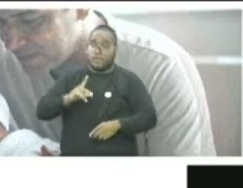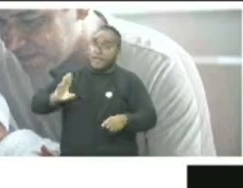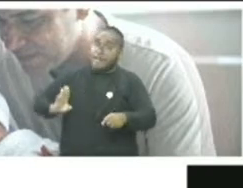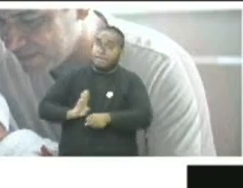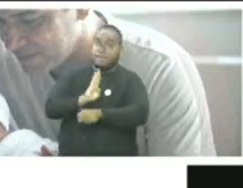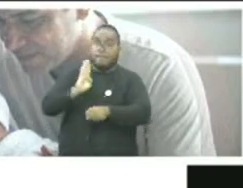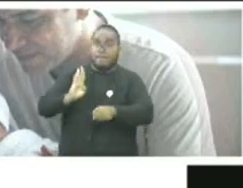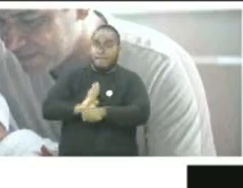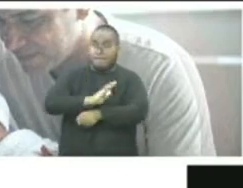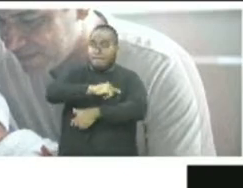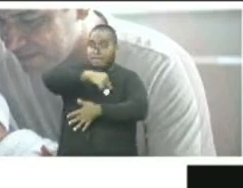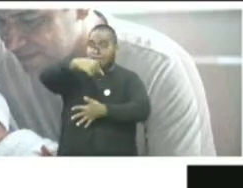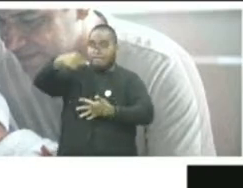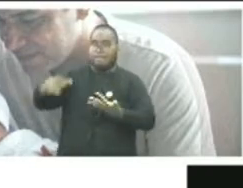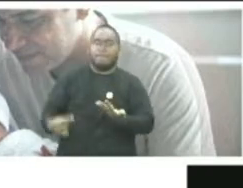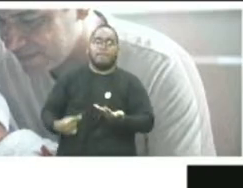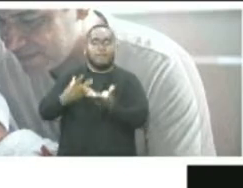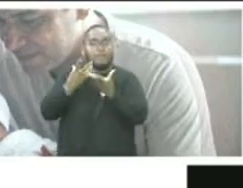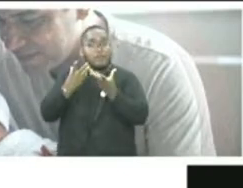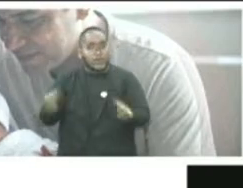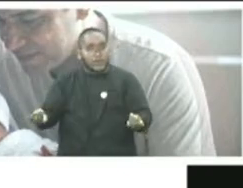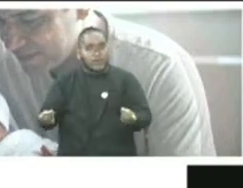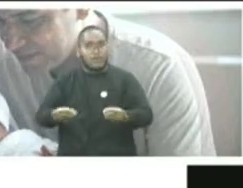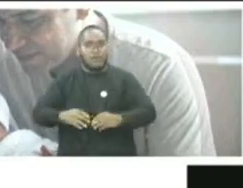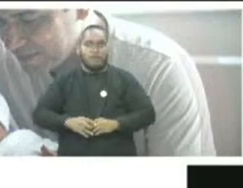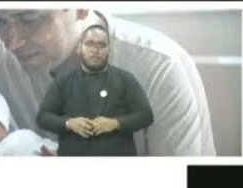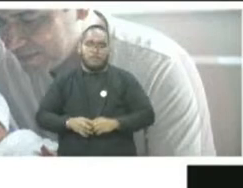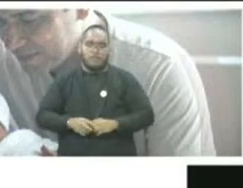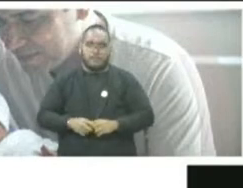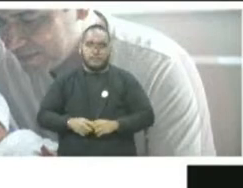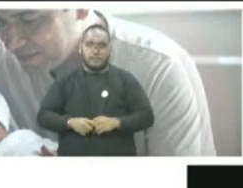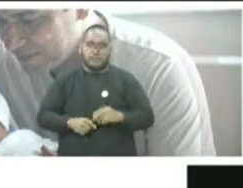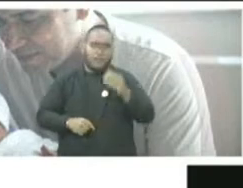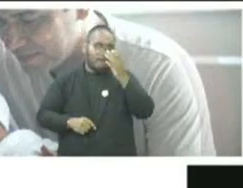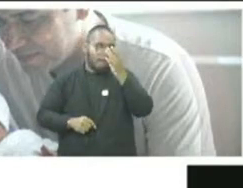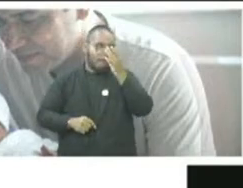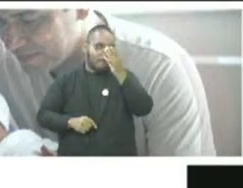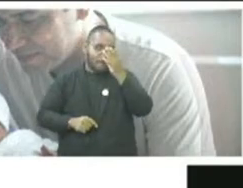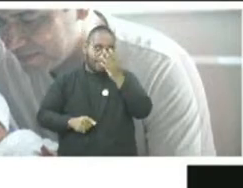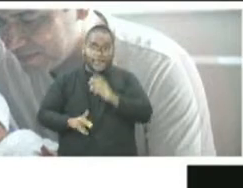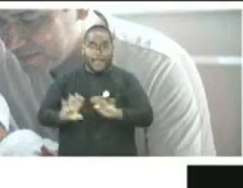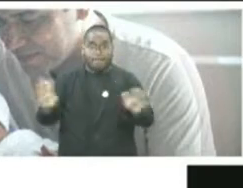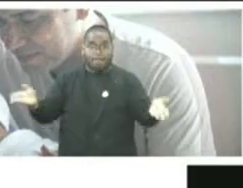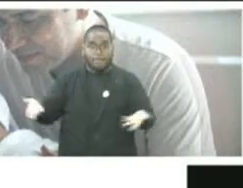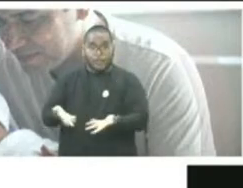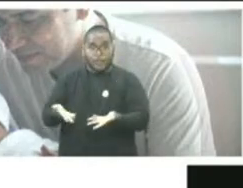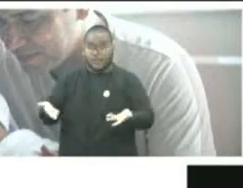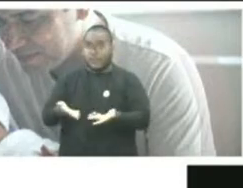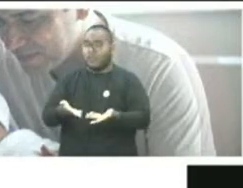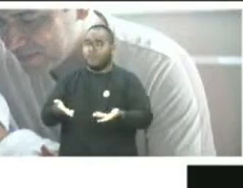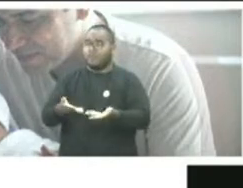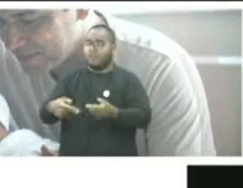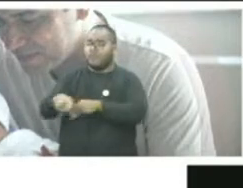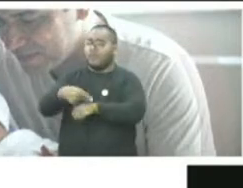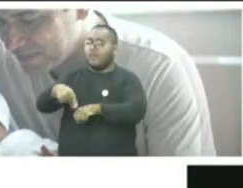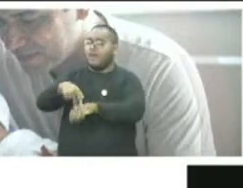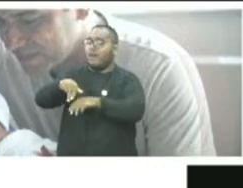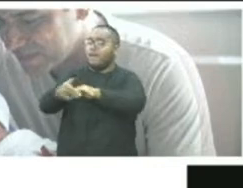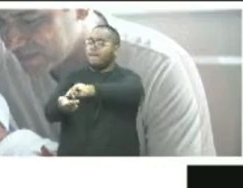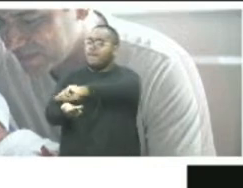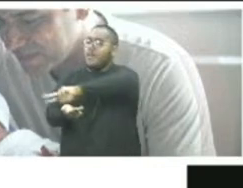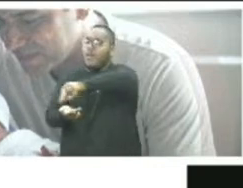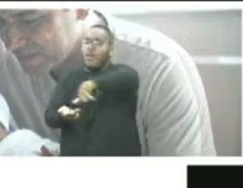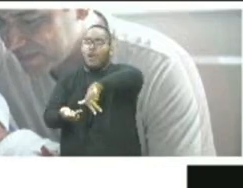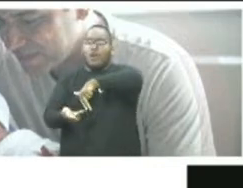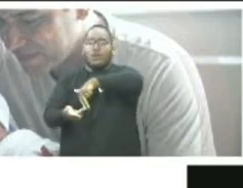pré-termos e baixo peso. E, atualmente, diversos países ao redor do mundo implementaram o